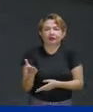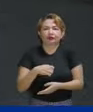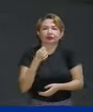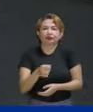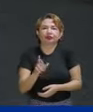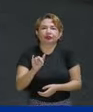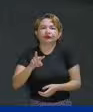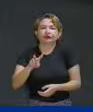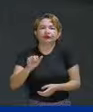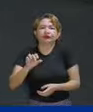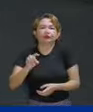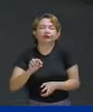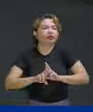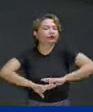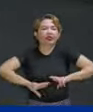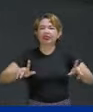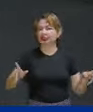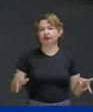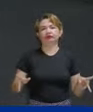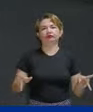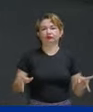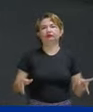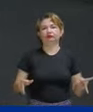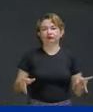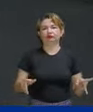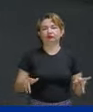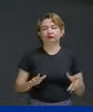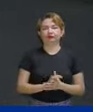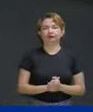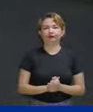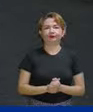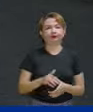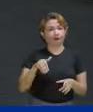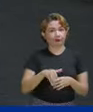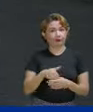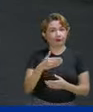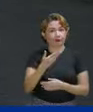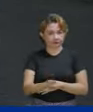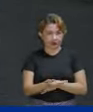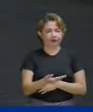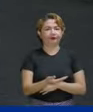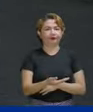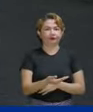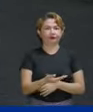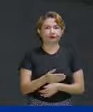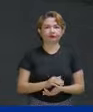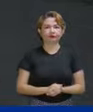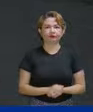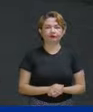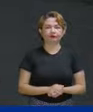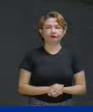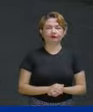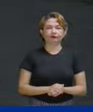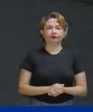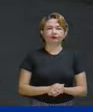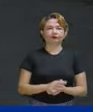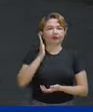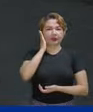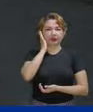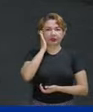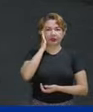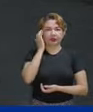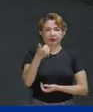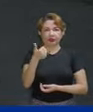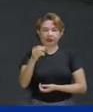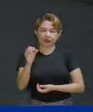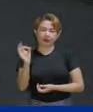Rivaldo rejeitou. É o oposto. Agora, diferente o voto de Vossa Excelência. Eles entenderam que